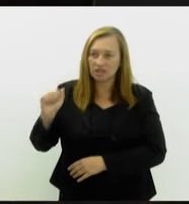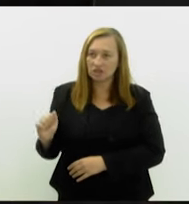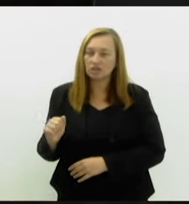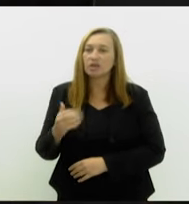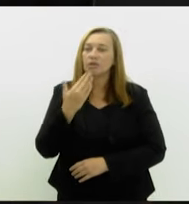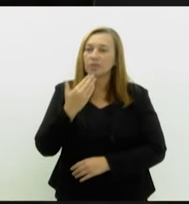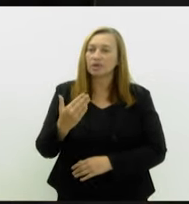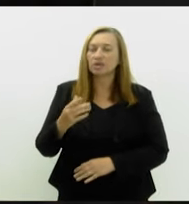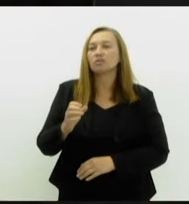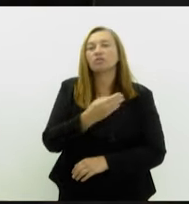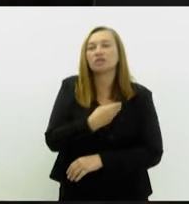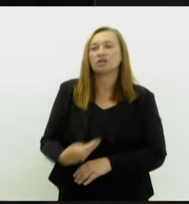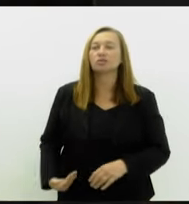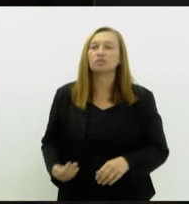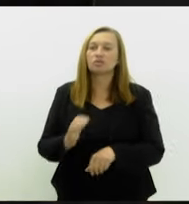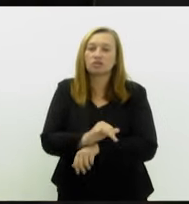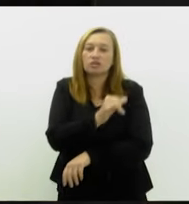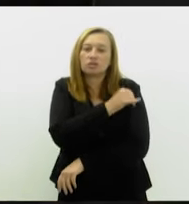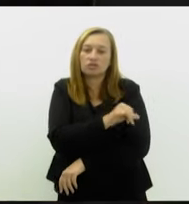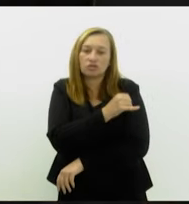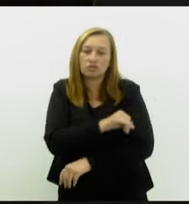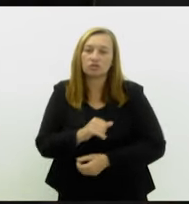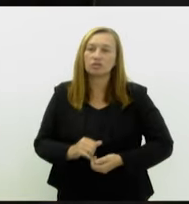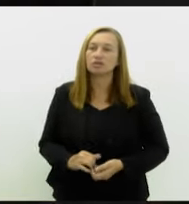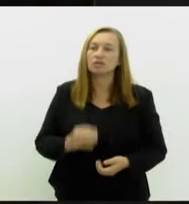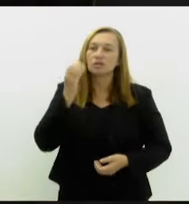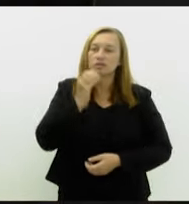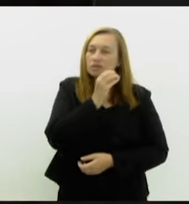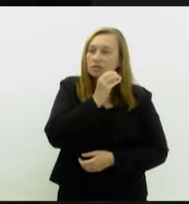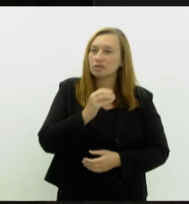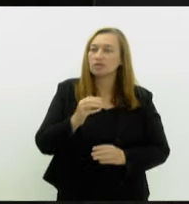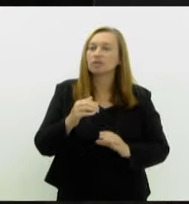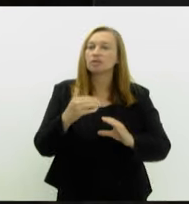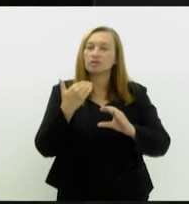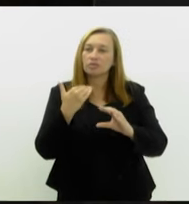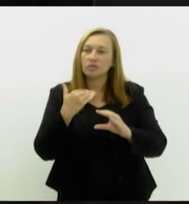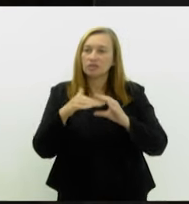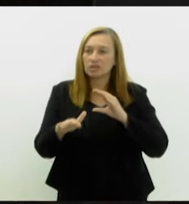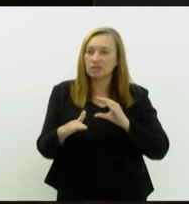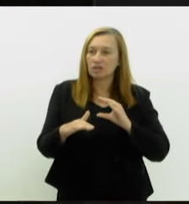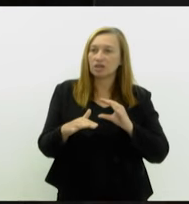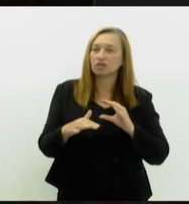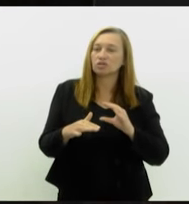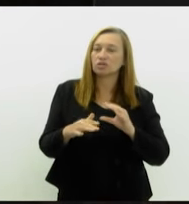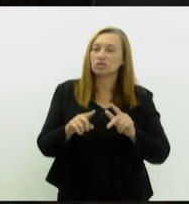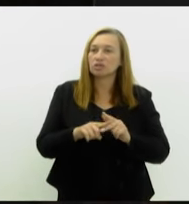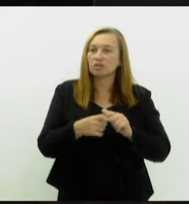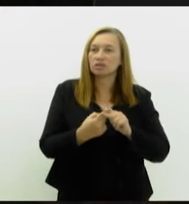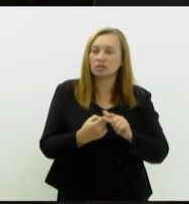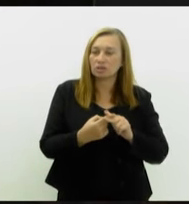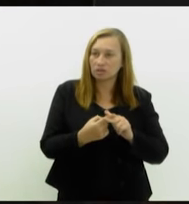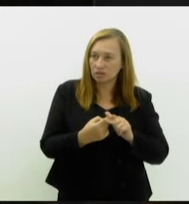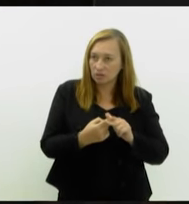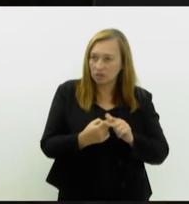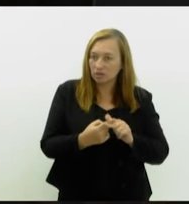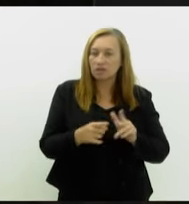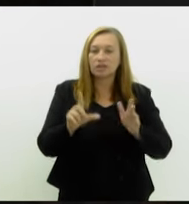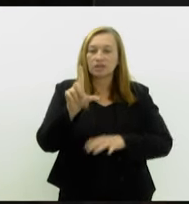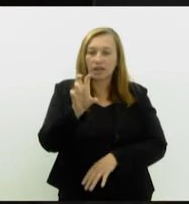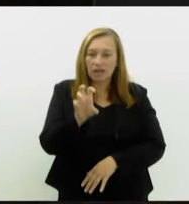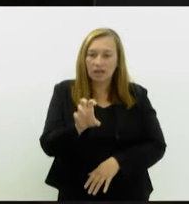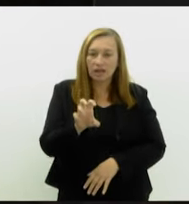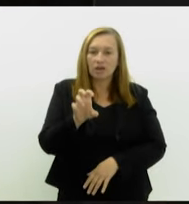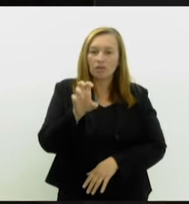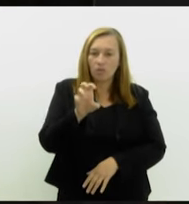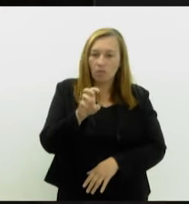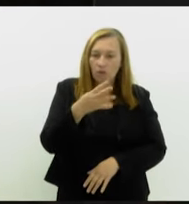solicita ao excelentíssimo governador do Estado do Rio de Janeiro, o senhor Cláudio Castro, envio de mensagem dispondo sobre a alteração do anexo 1 da lei número